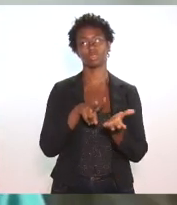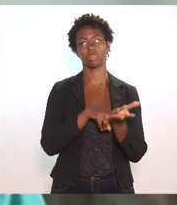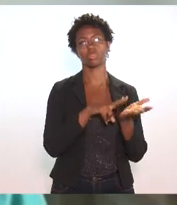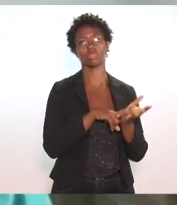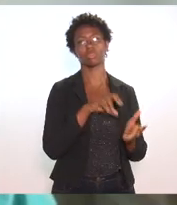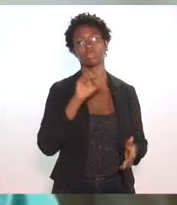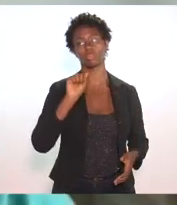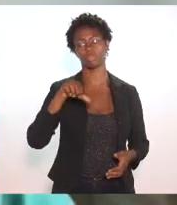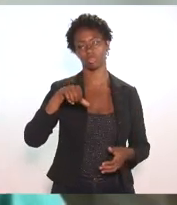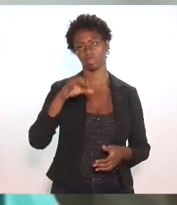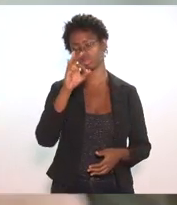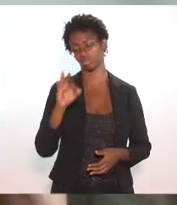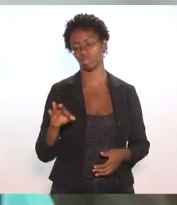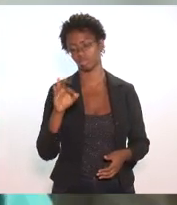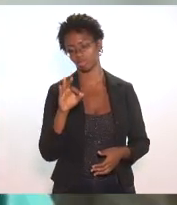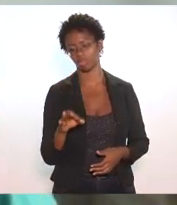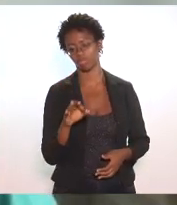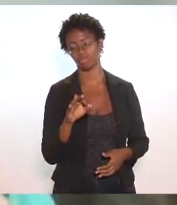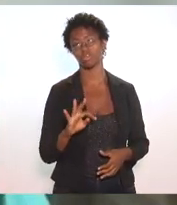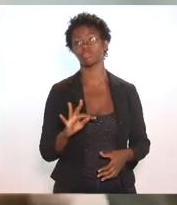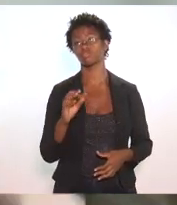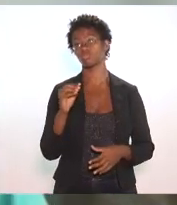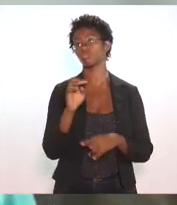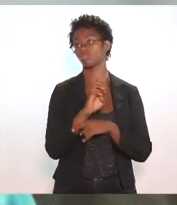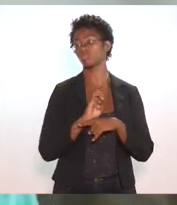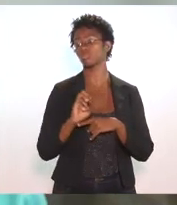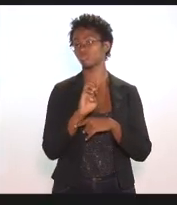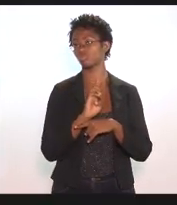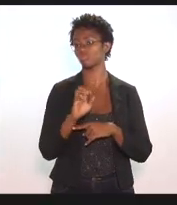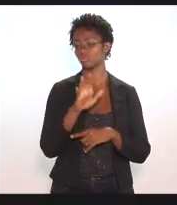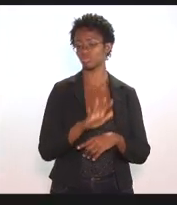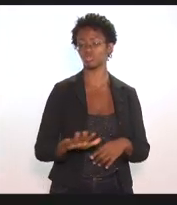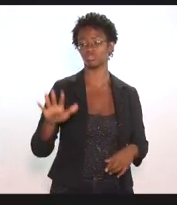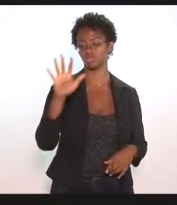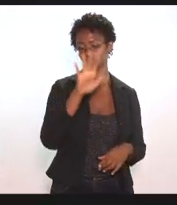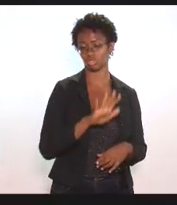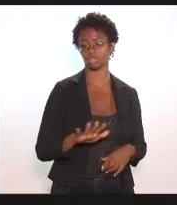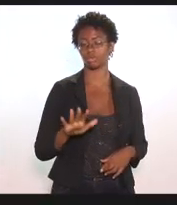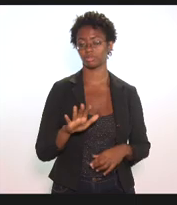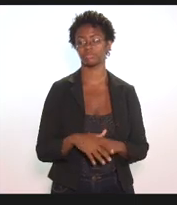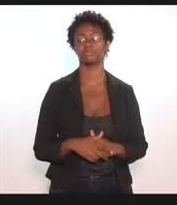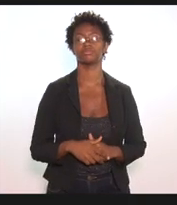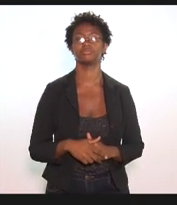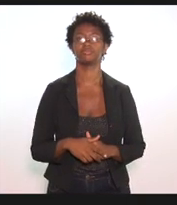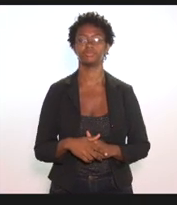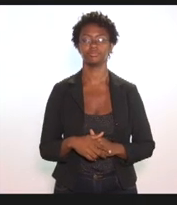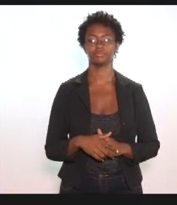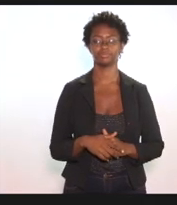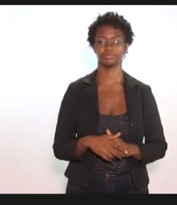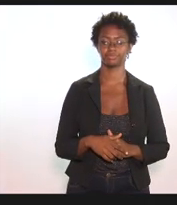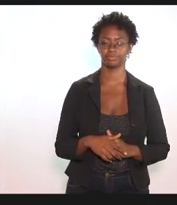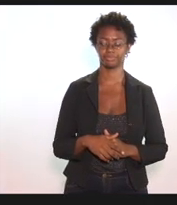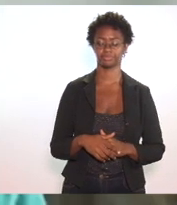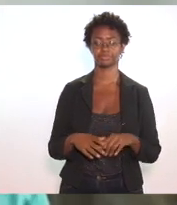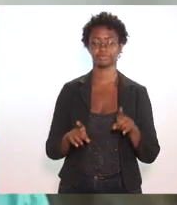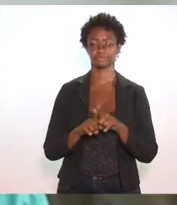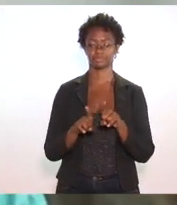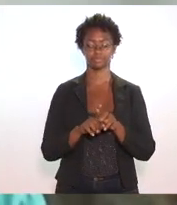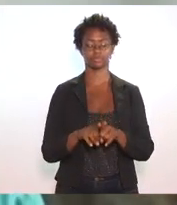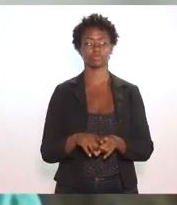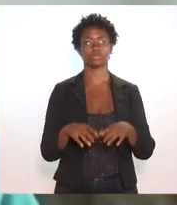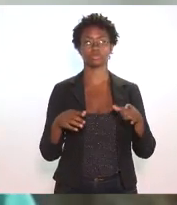89%. A média de todo o estado, 89%. Que abre isso aqui? E as enfermarias,